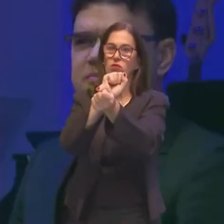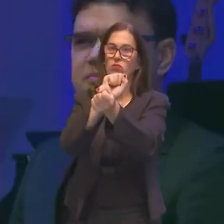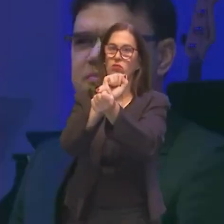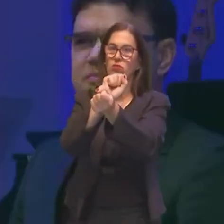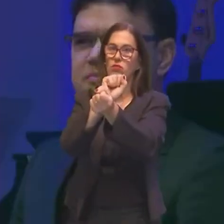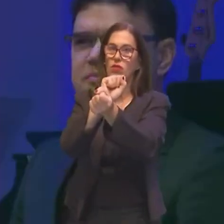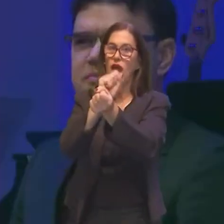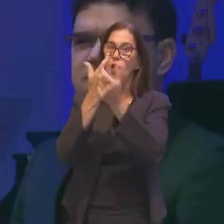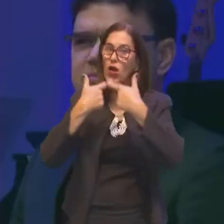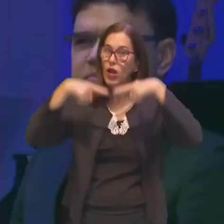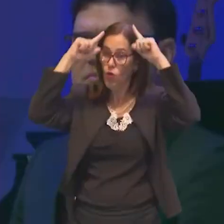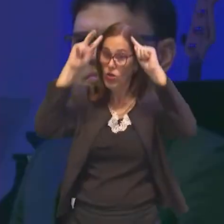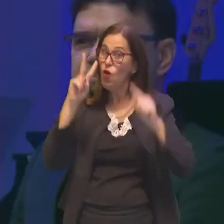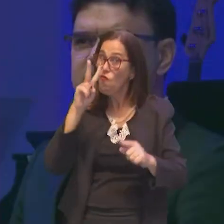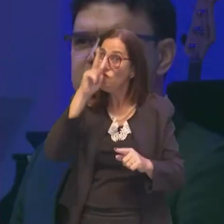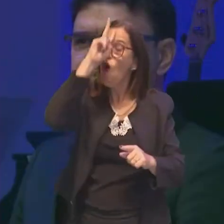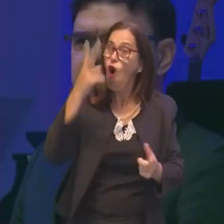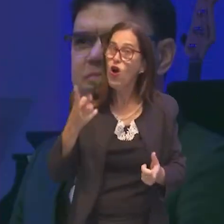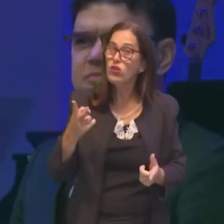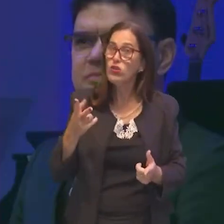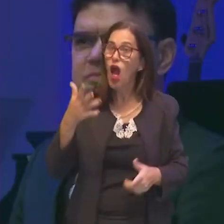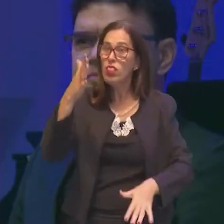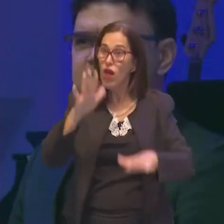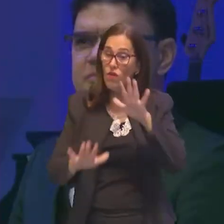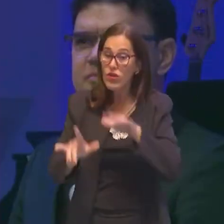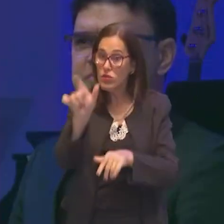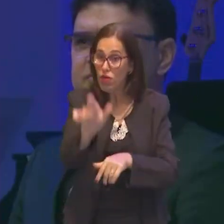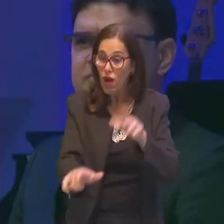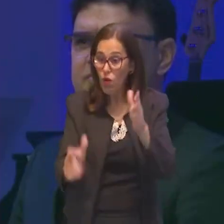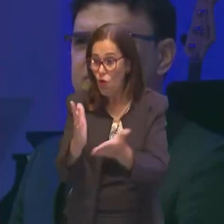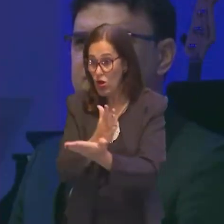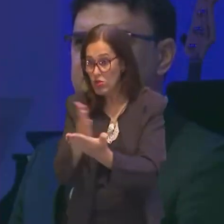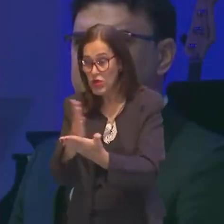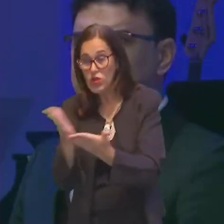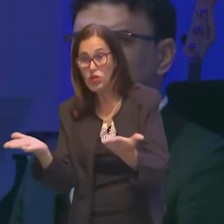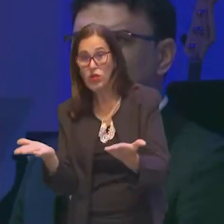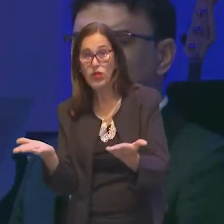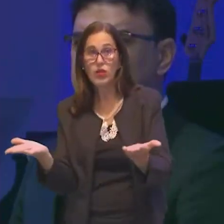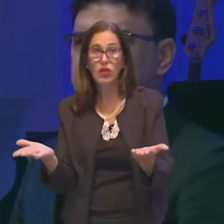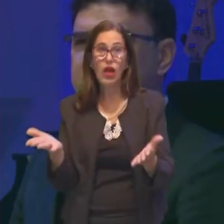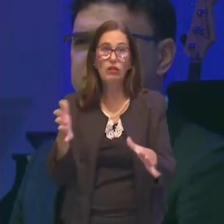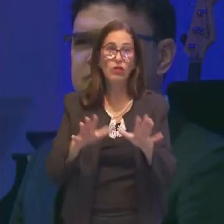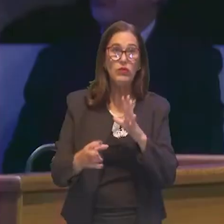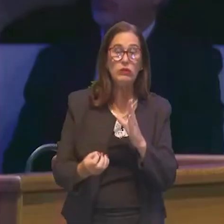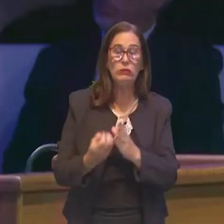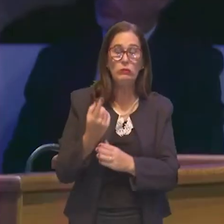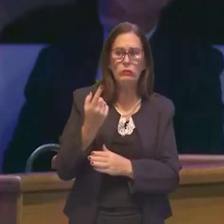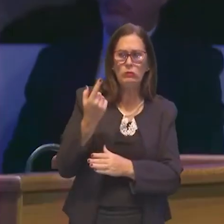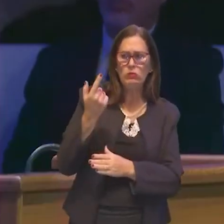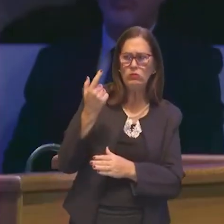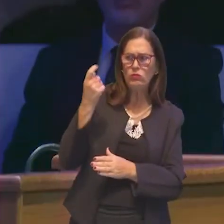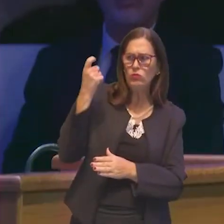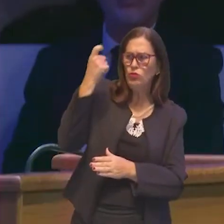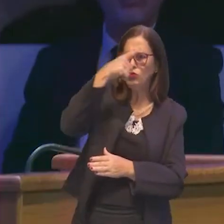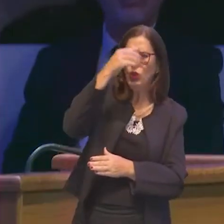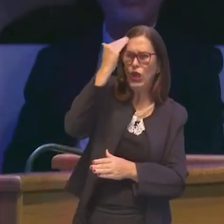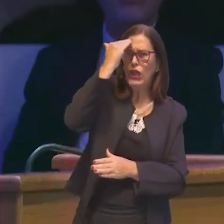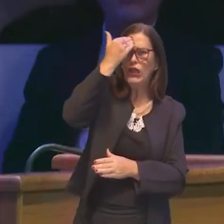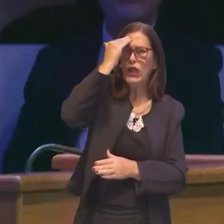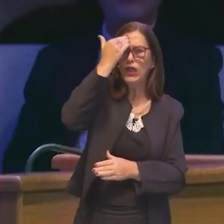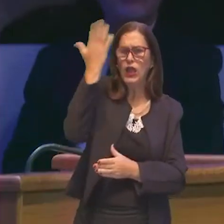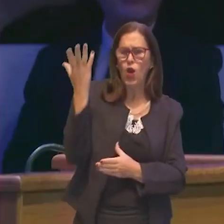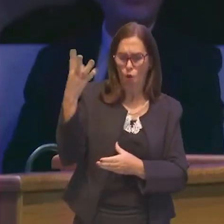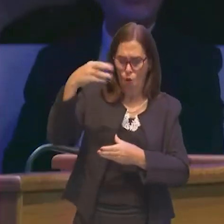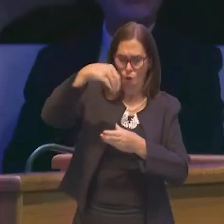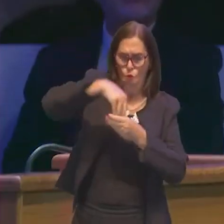forte. Talvez para alguns até criaria uma dificuldade de entender o